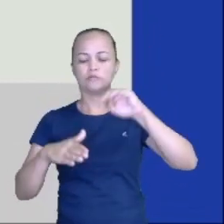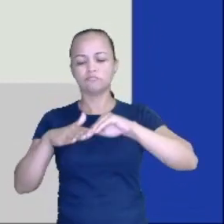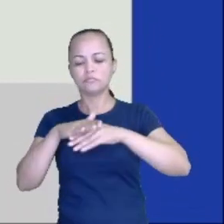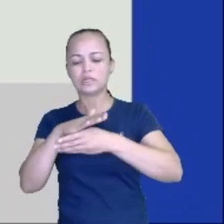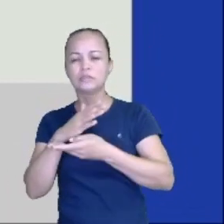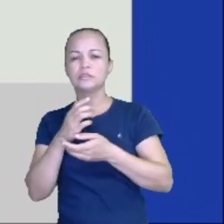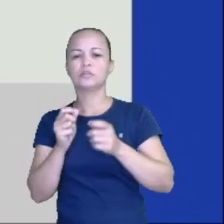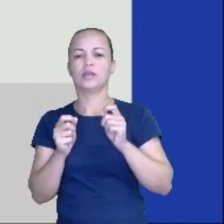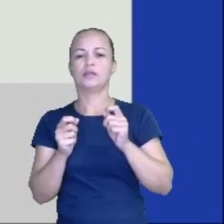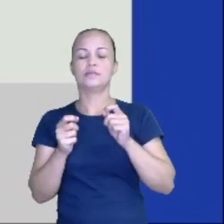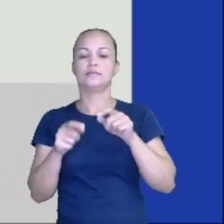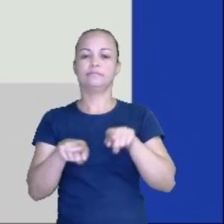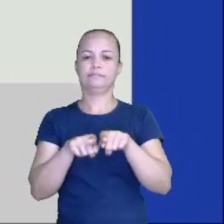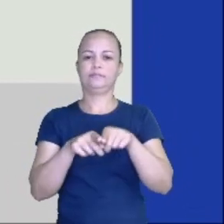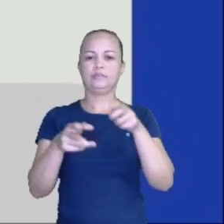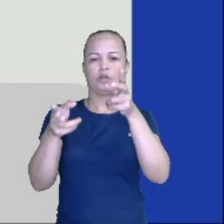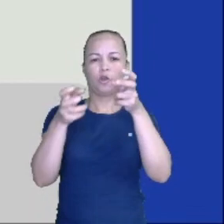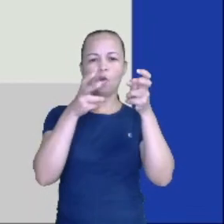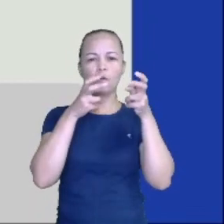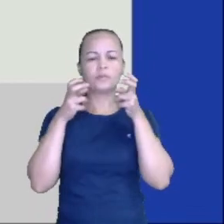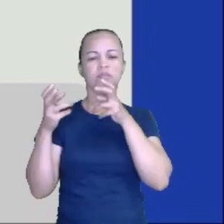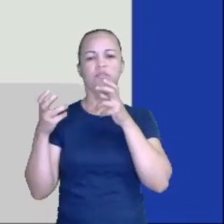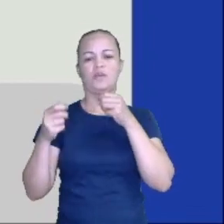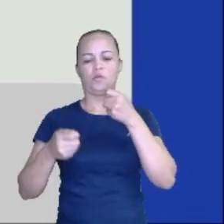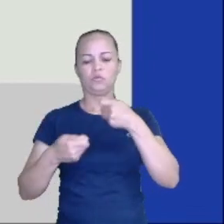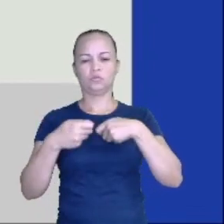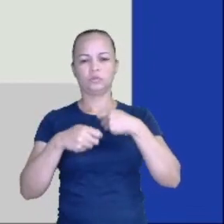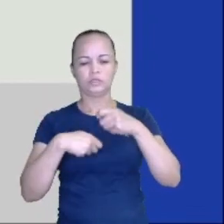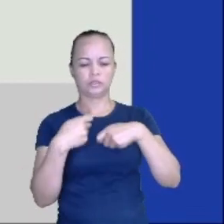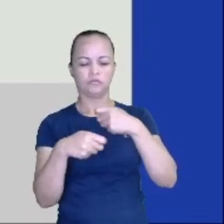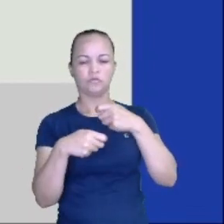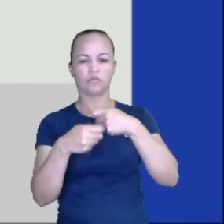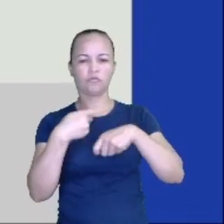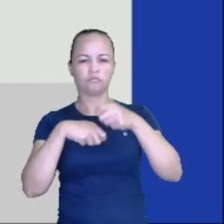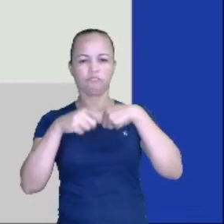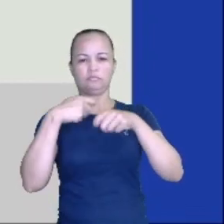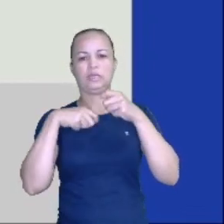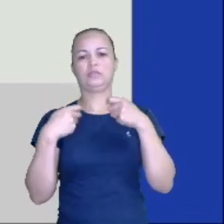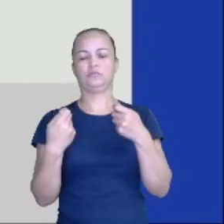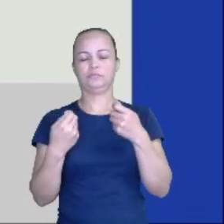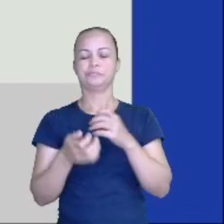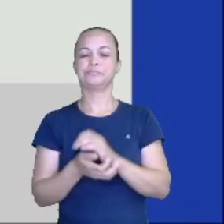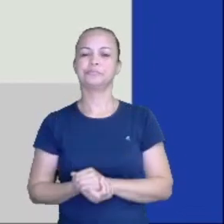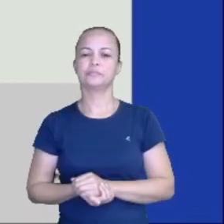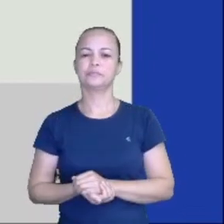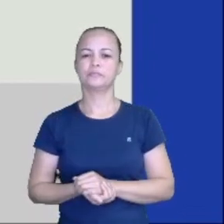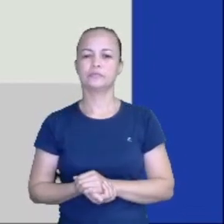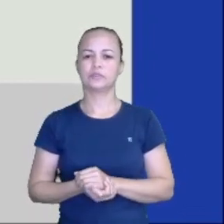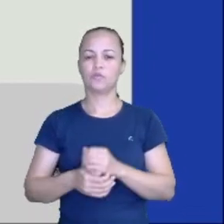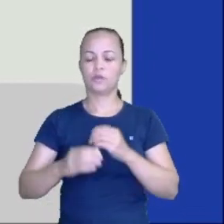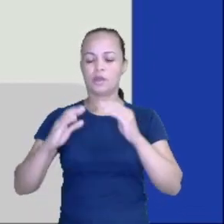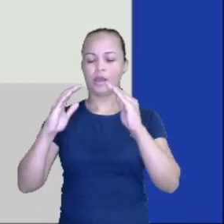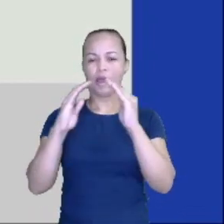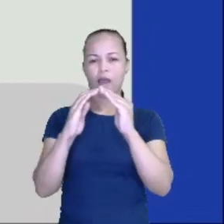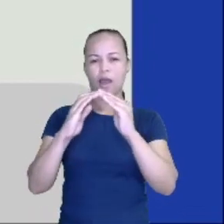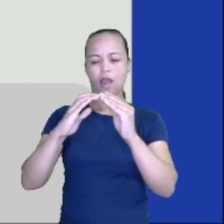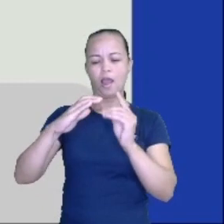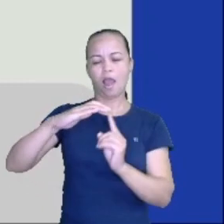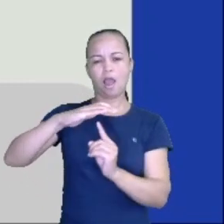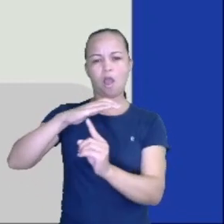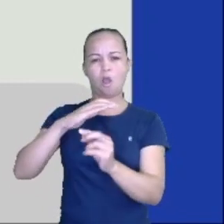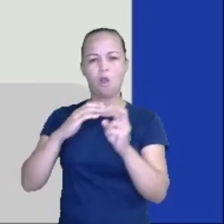e também observar um nível de desenvolvimento econômico. Olha aqui a oca. As ocas são as